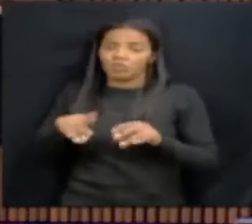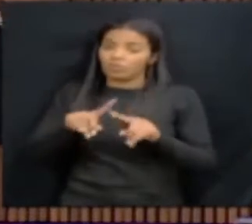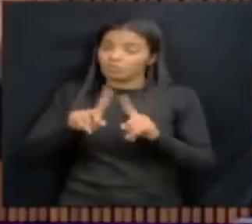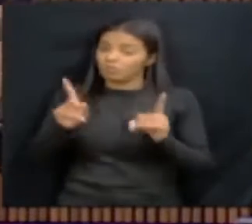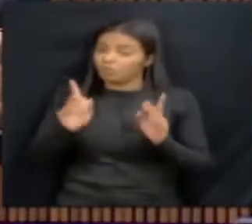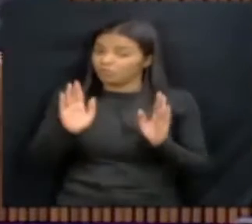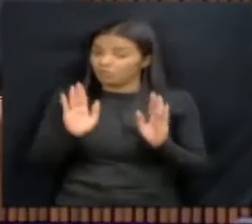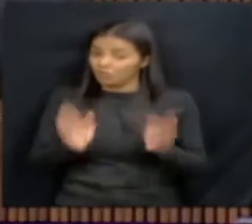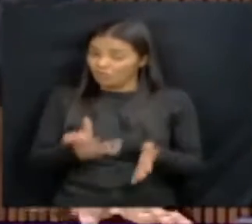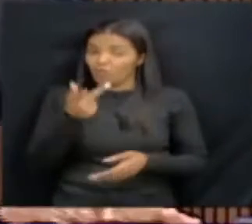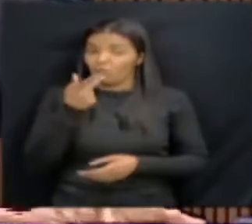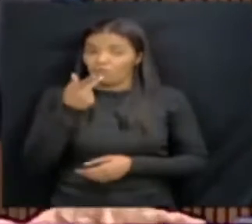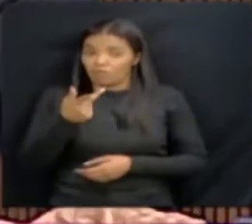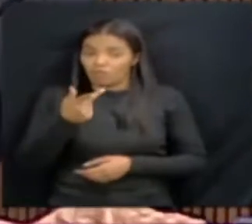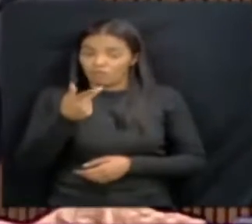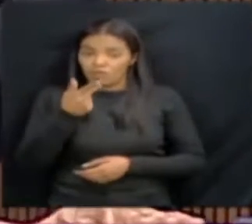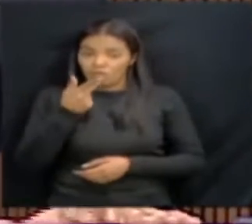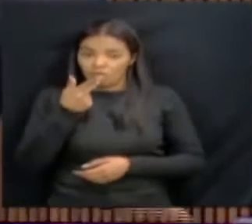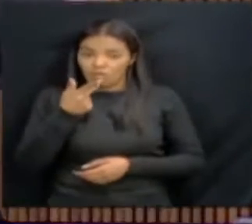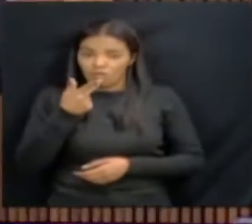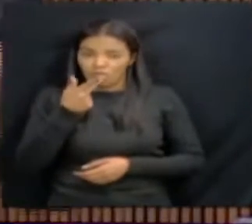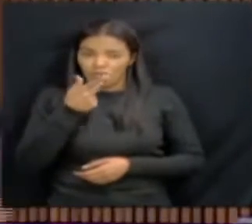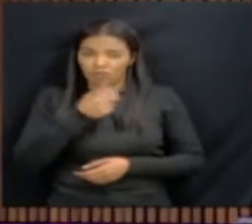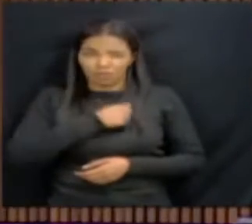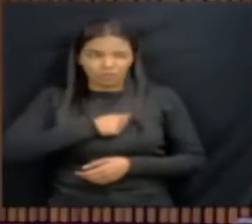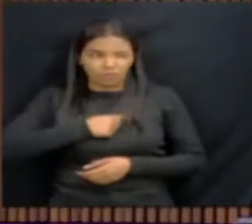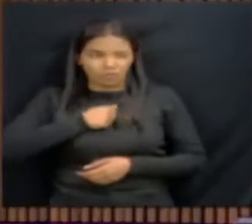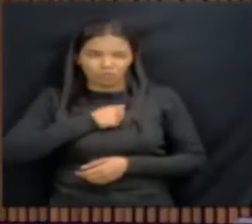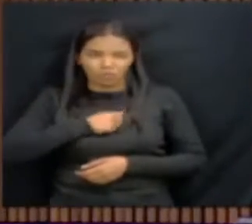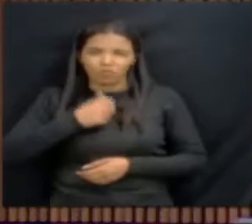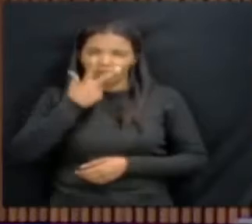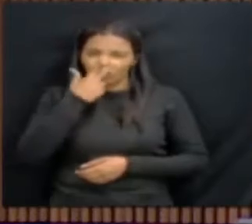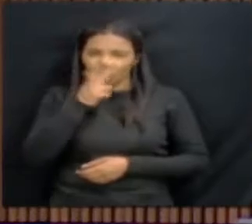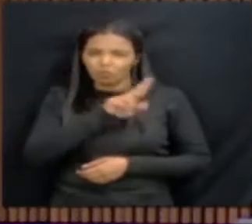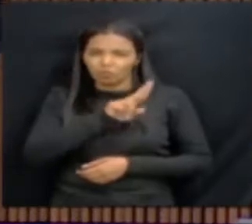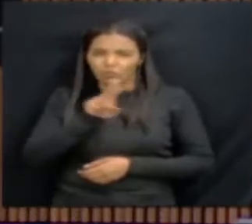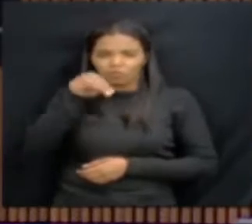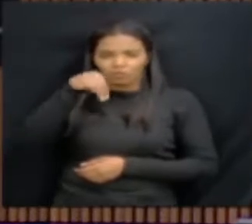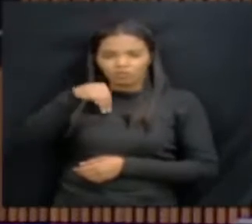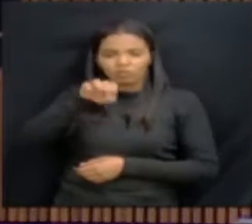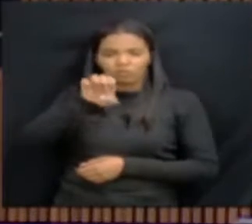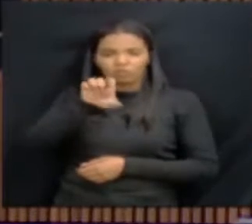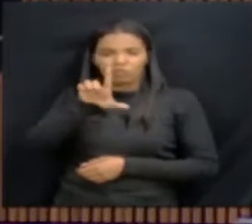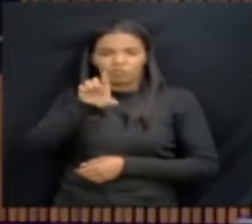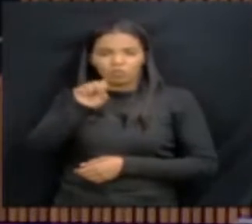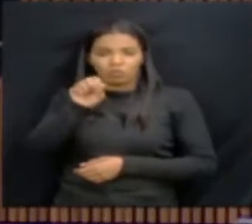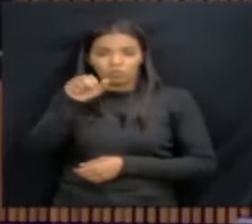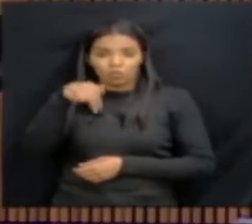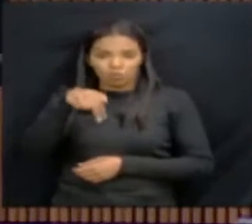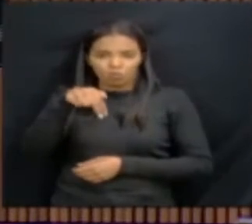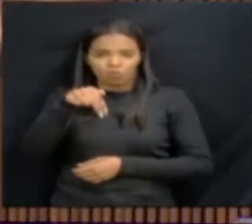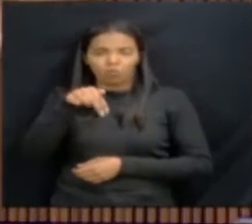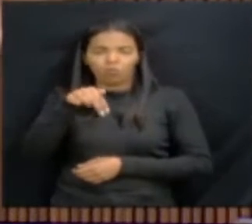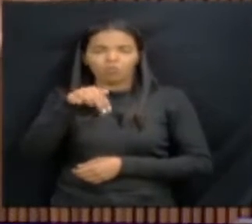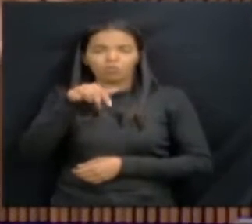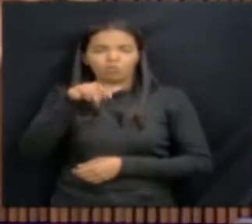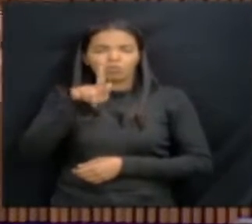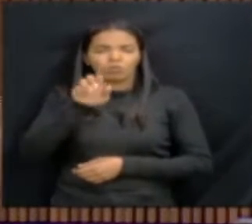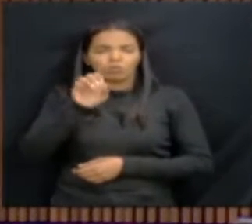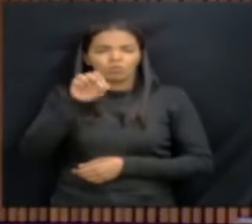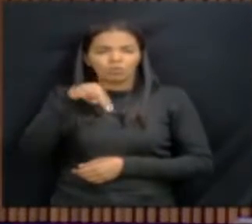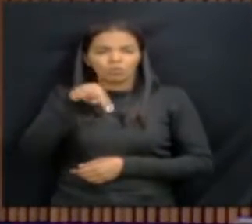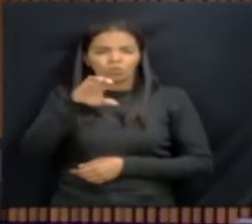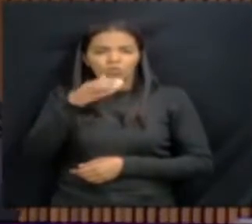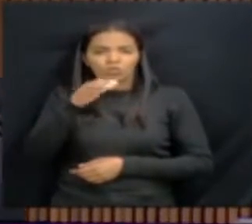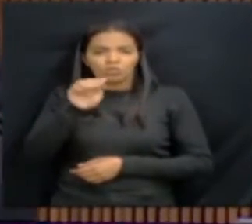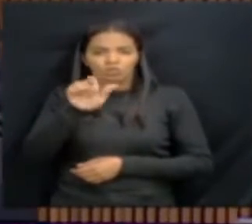o nosso grande e saudoso, se eu não me engano, Nelson Gonçalves. Por trás de um grande moralista, há sempre